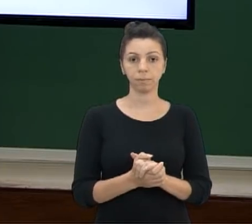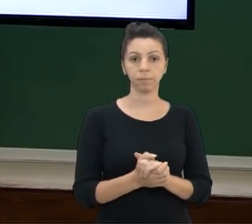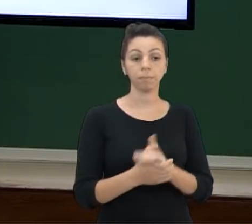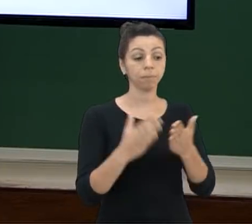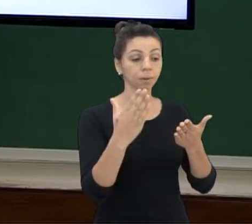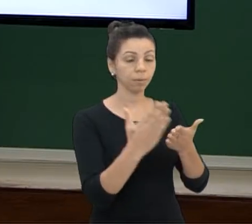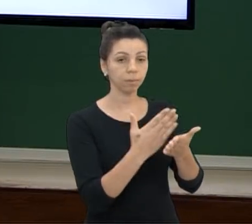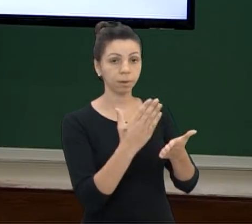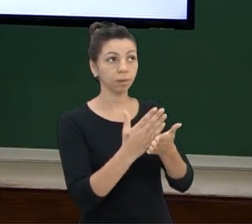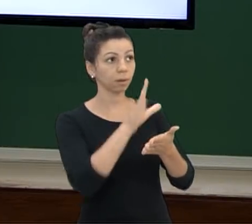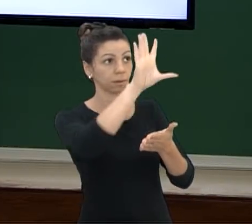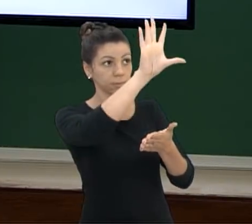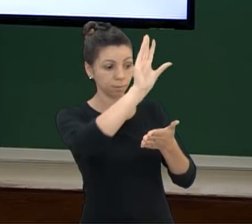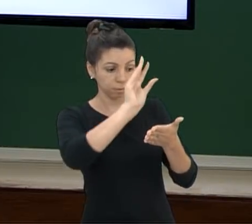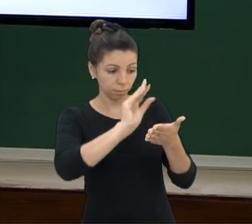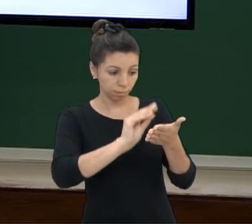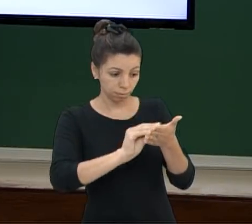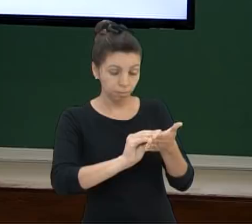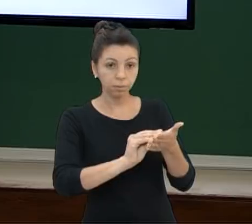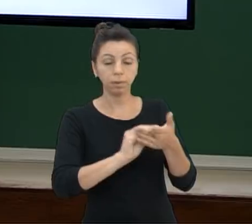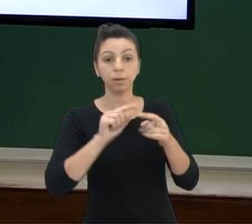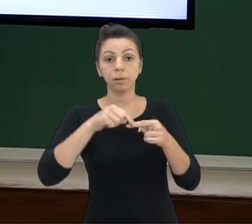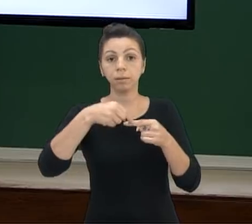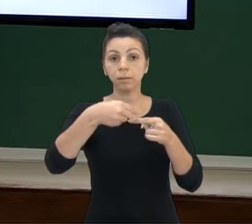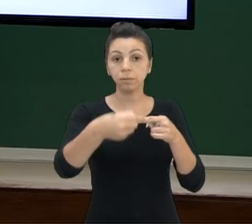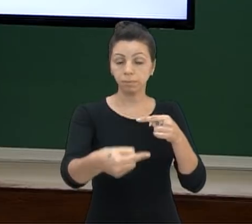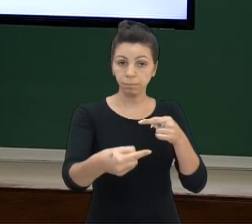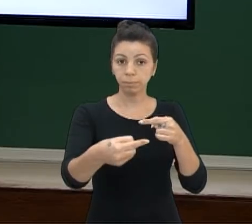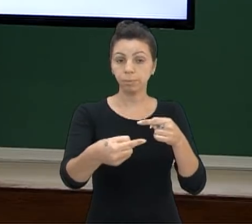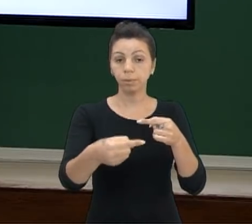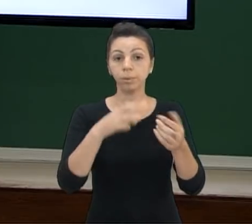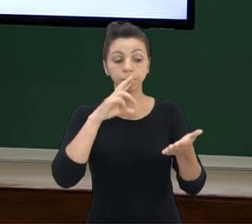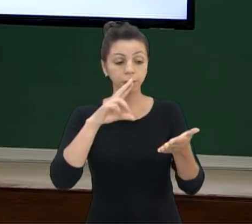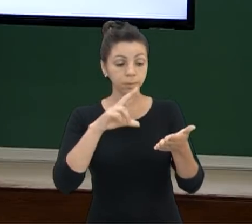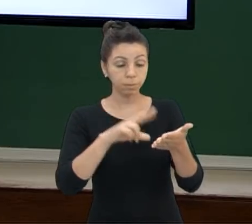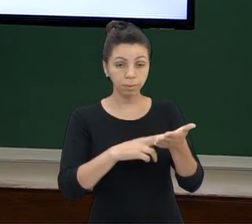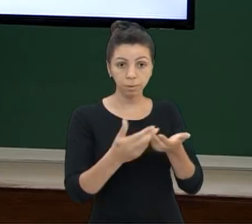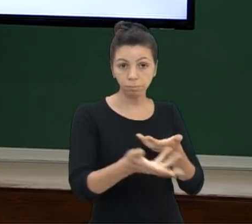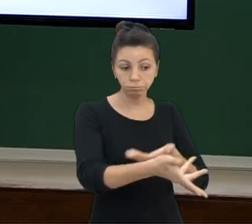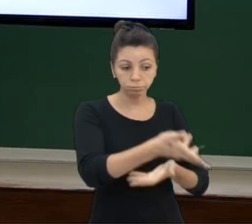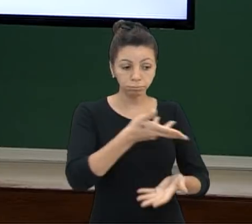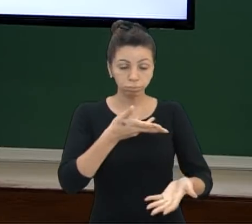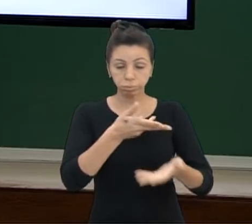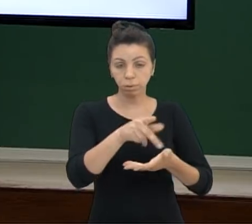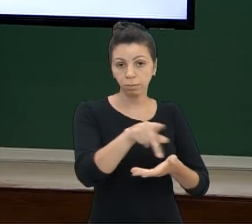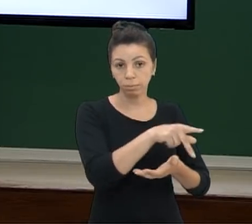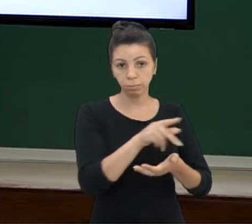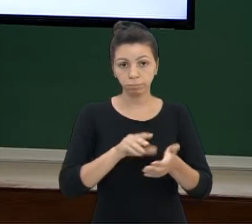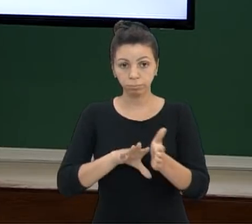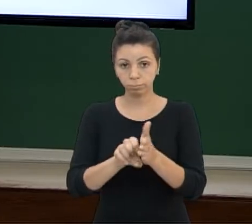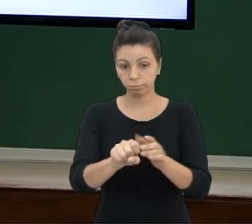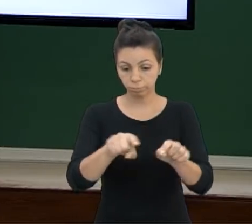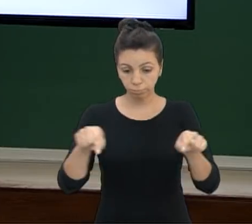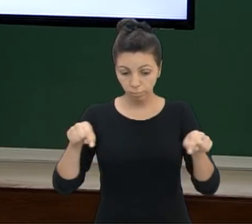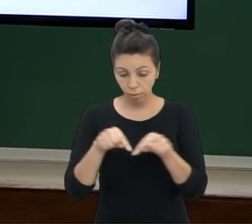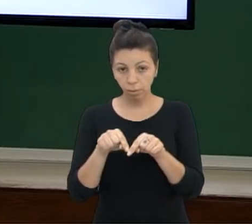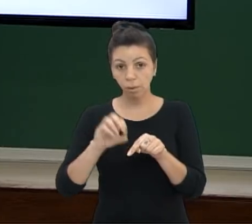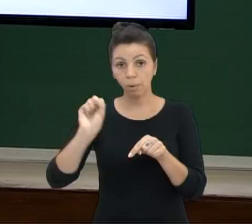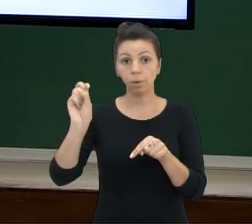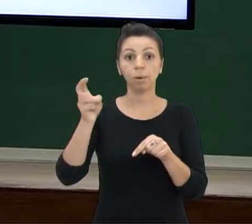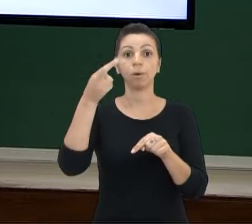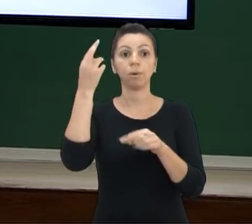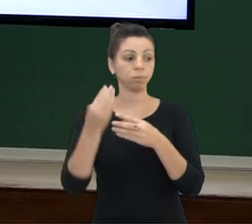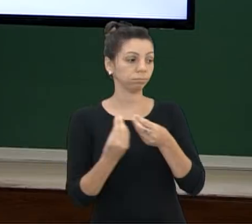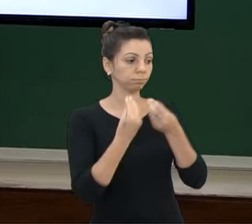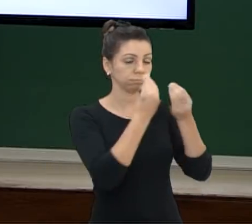caderno, anote esse exercício para que você possa depois interagir com o seu professor no Google Classroom ou encaminhar essa atividade para a